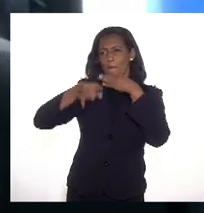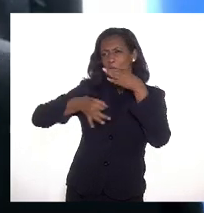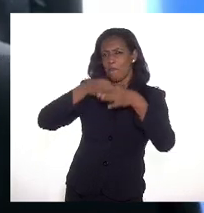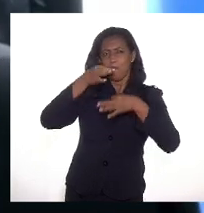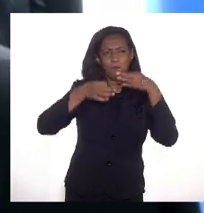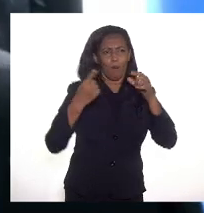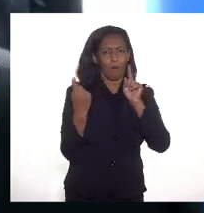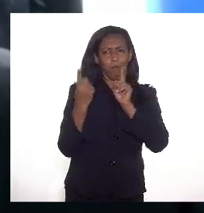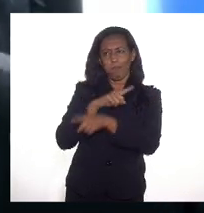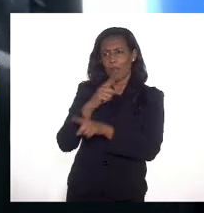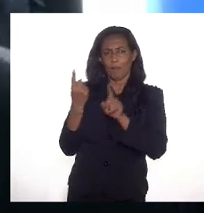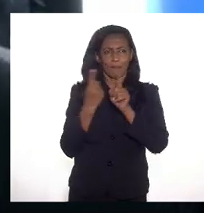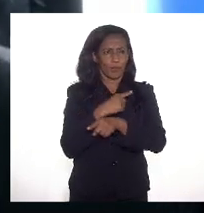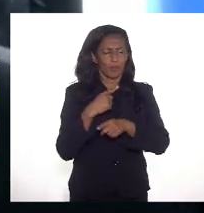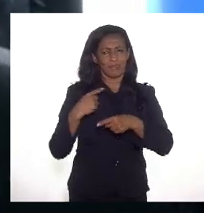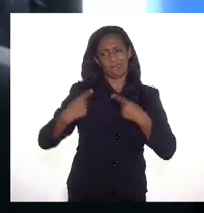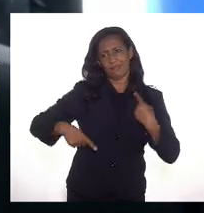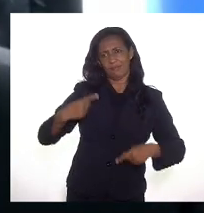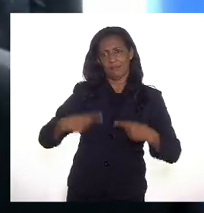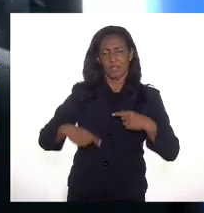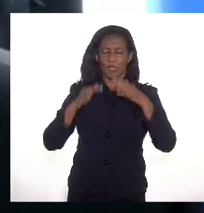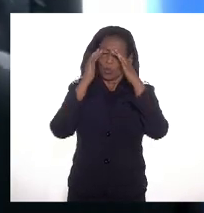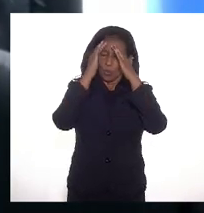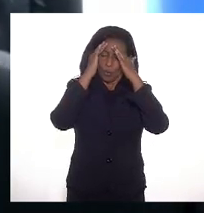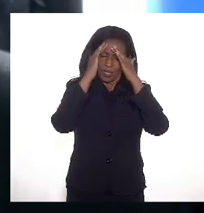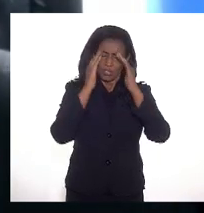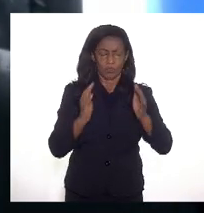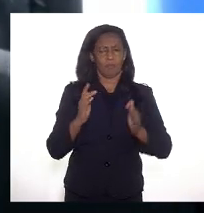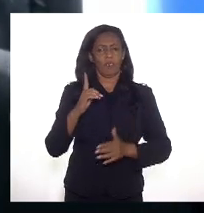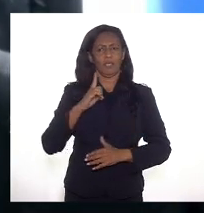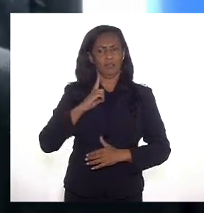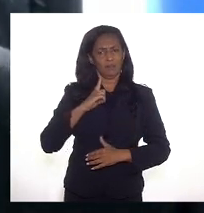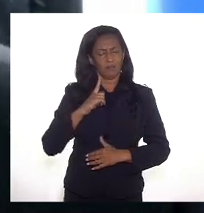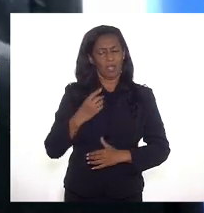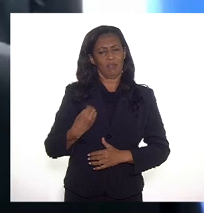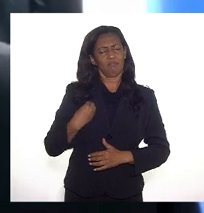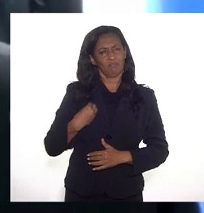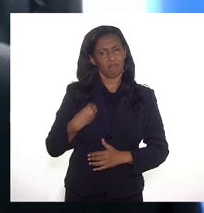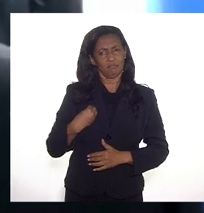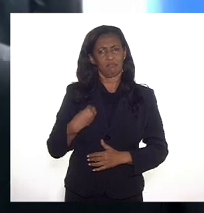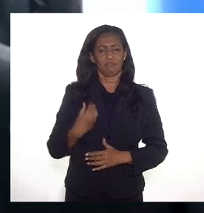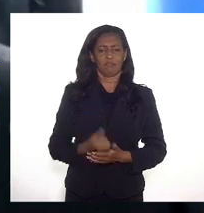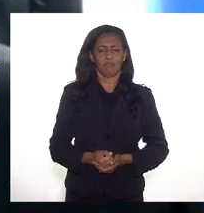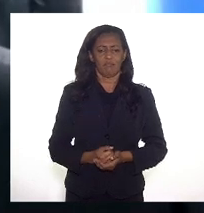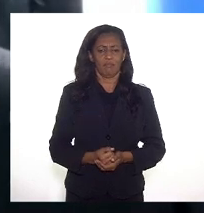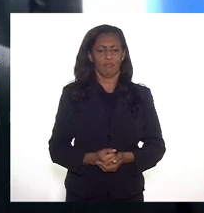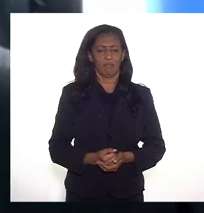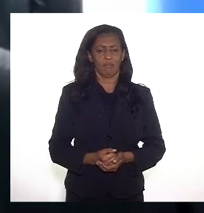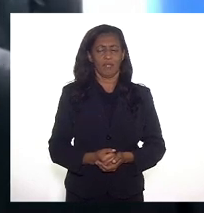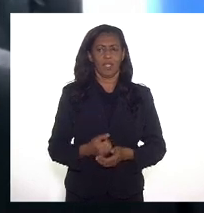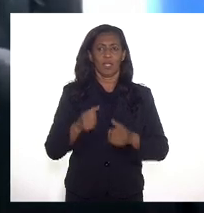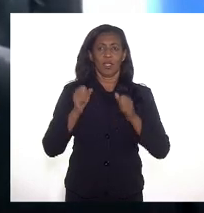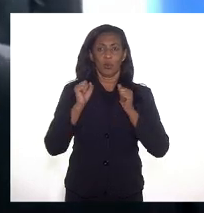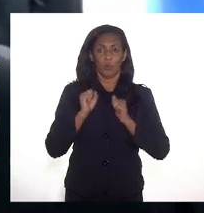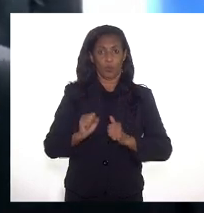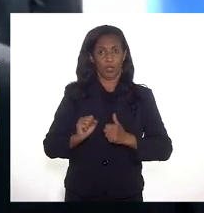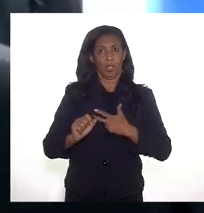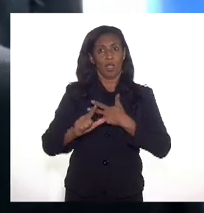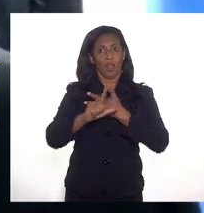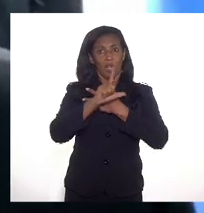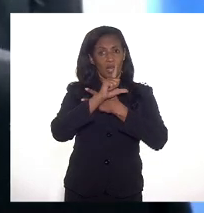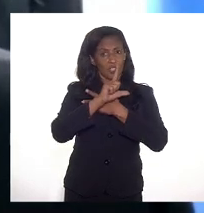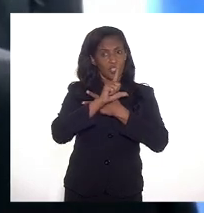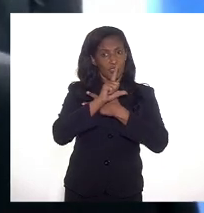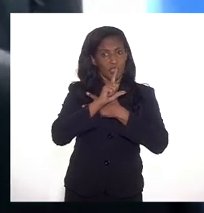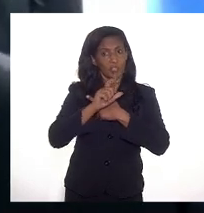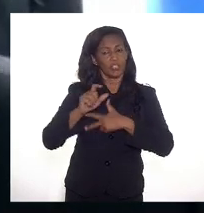das posições políticas. O respeito tem pautado as nossas sessões e o Poder Legislativo do Estado do Rio de